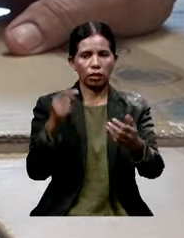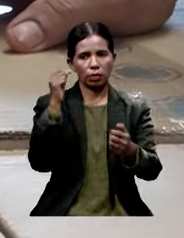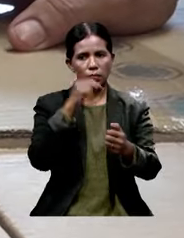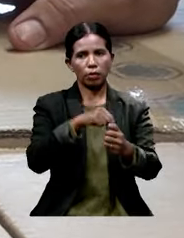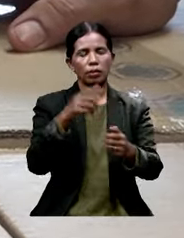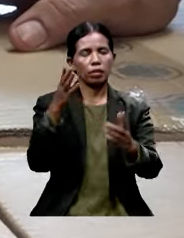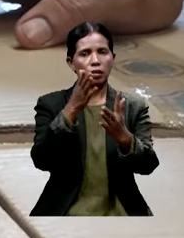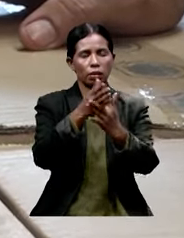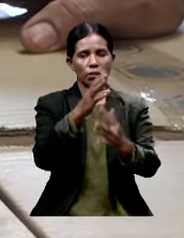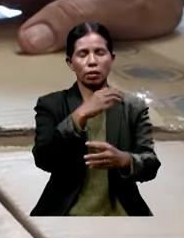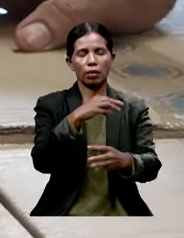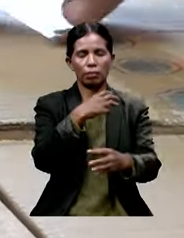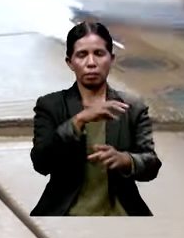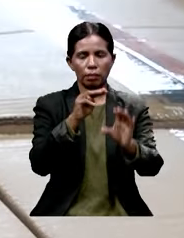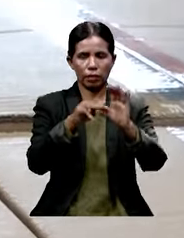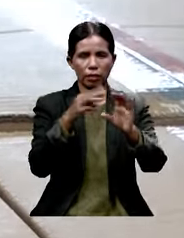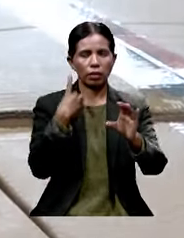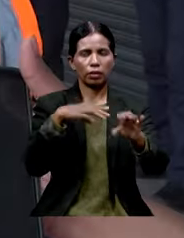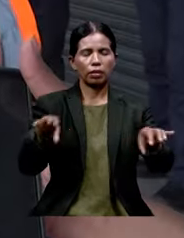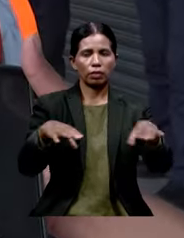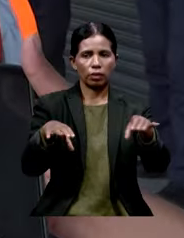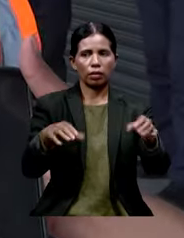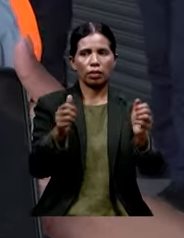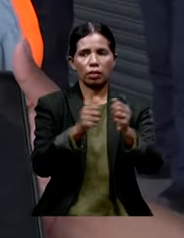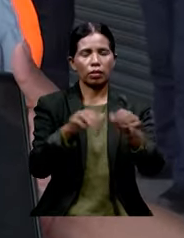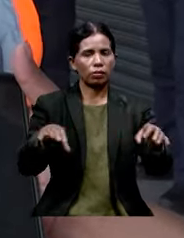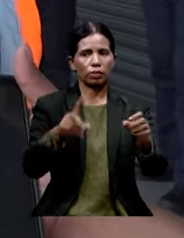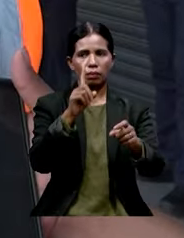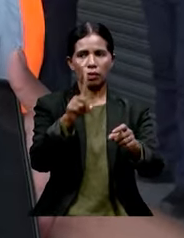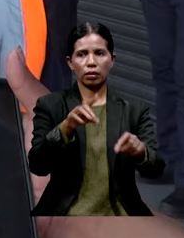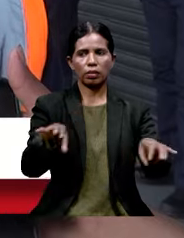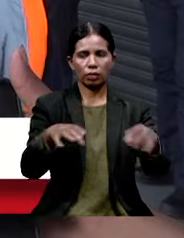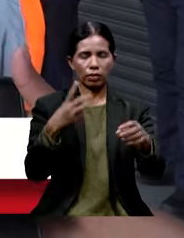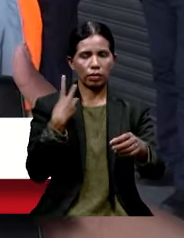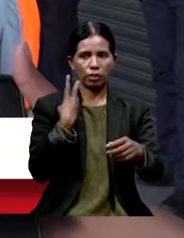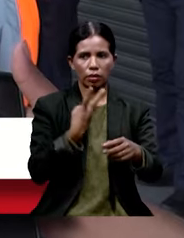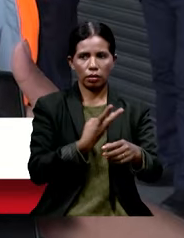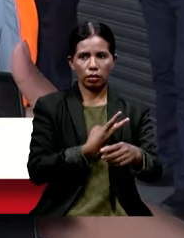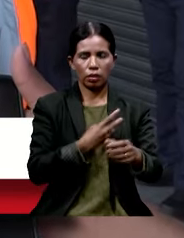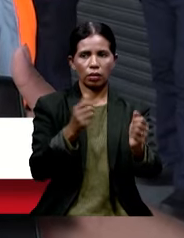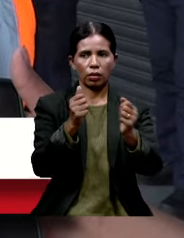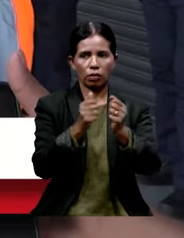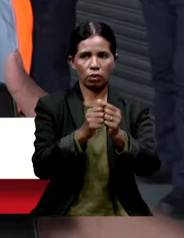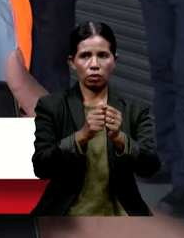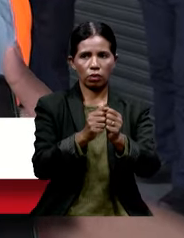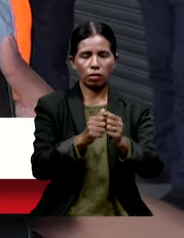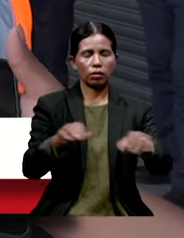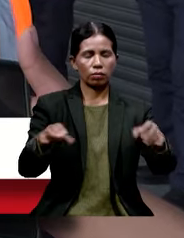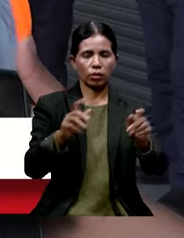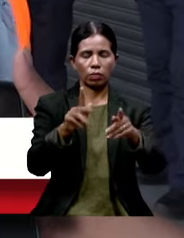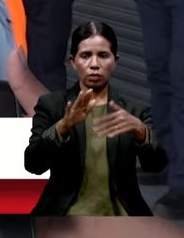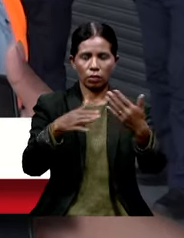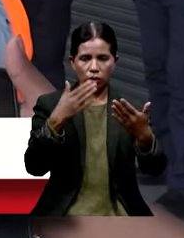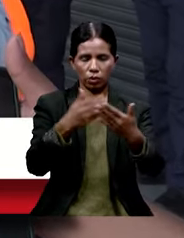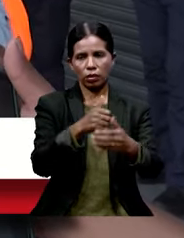ia mercado. Tambah sari ita servisu alfani gelo servisu mesar, kume be servisu rebe ma ka ho integrado, servisu integrado